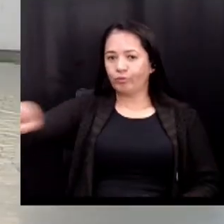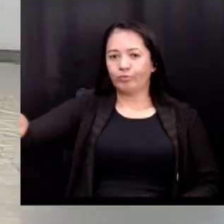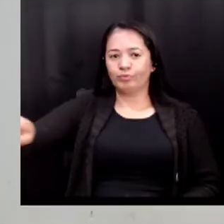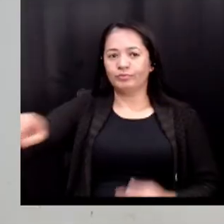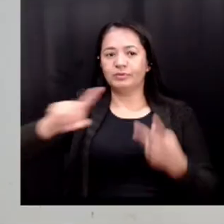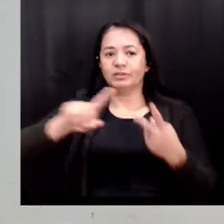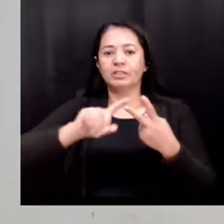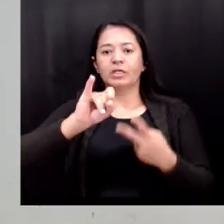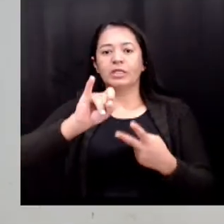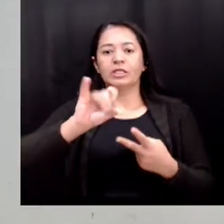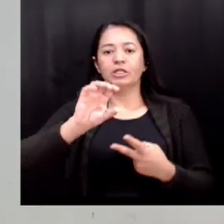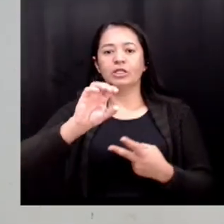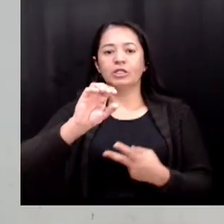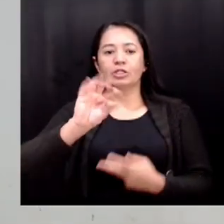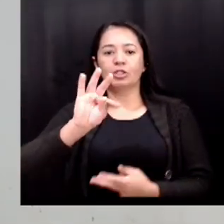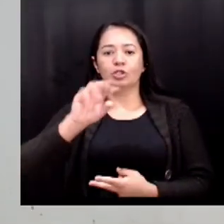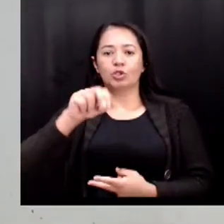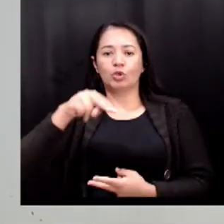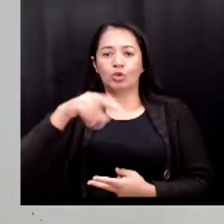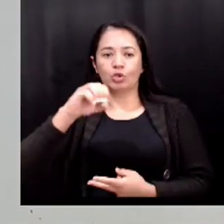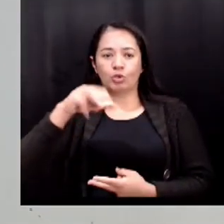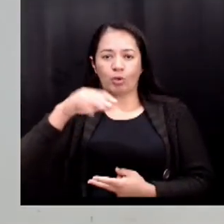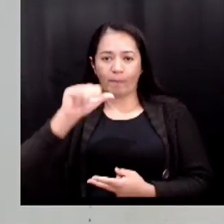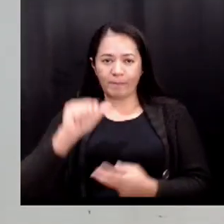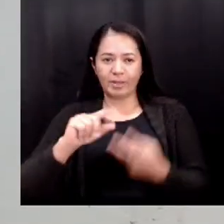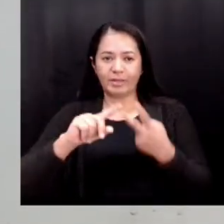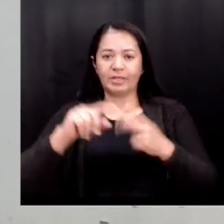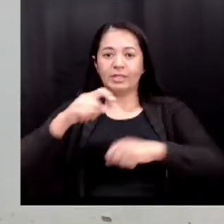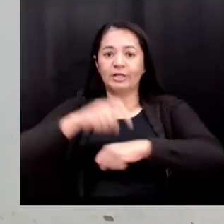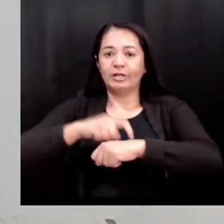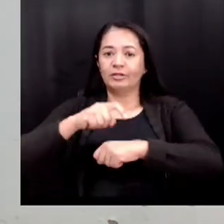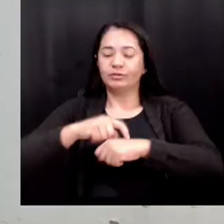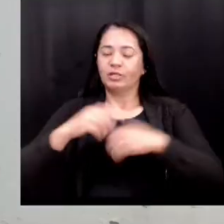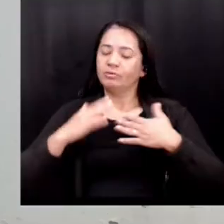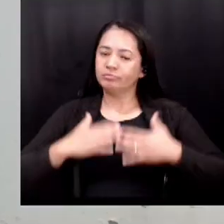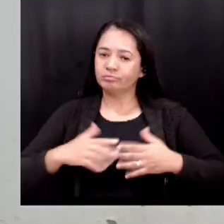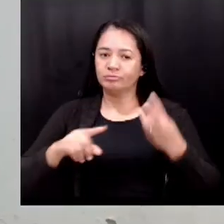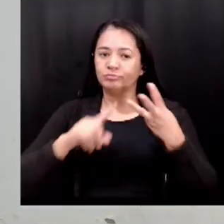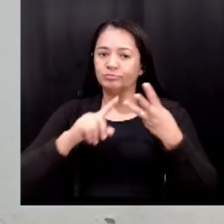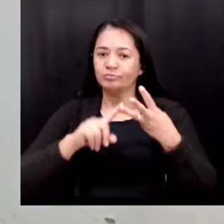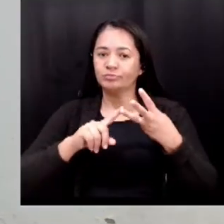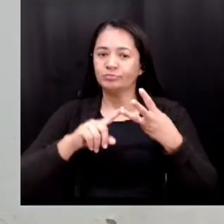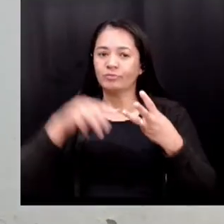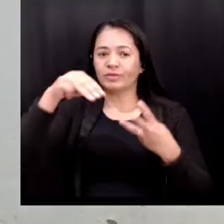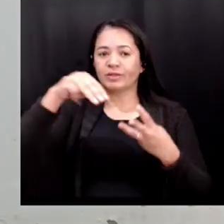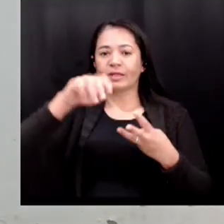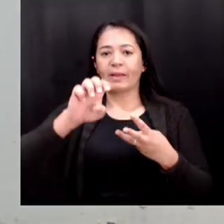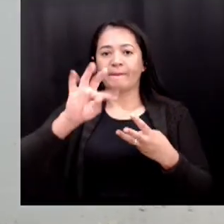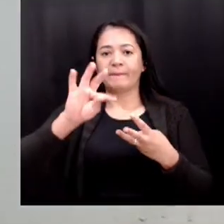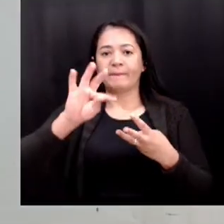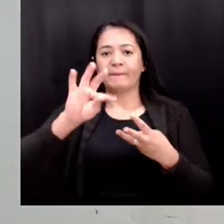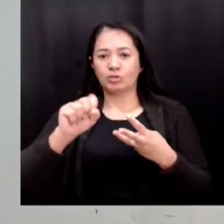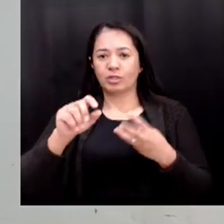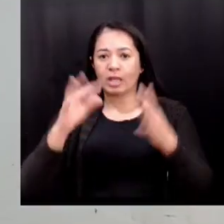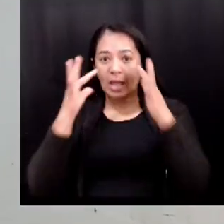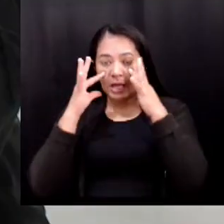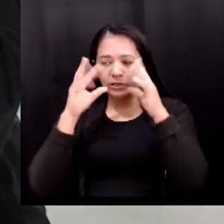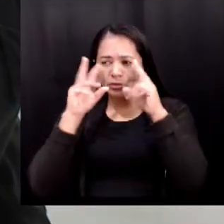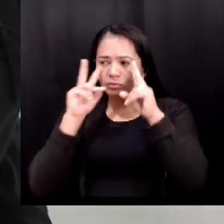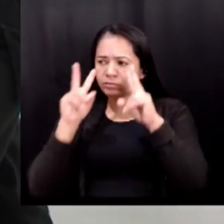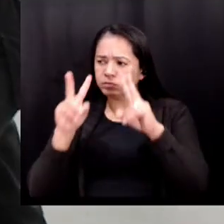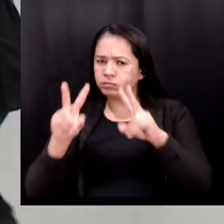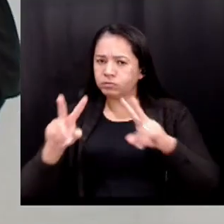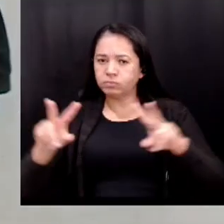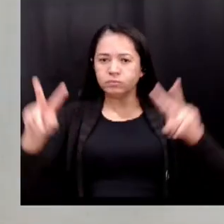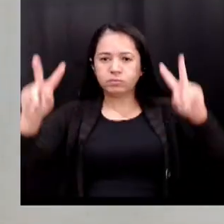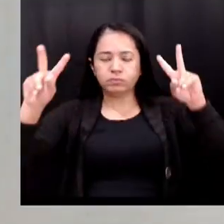o timing, ou o tempo dentro da distância. E Metsuke, atenção visual. Então eles são